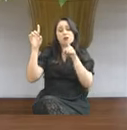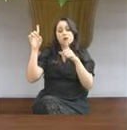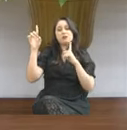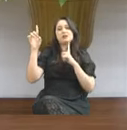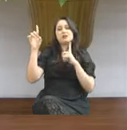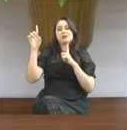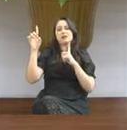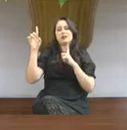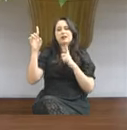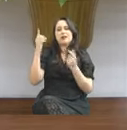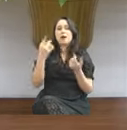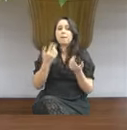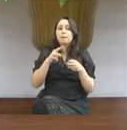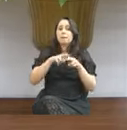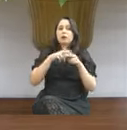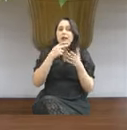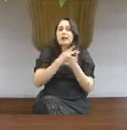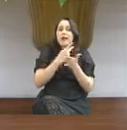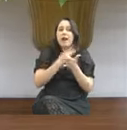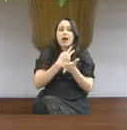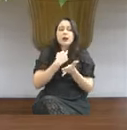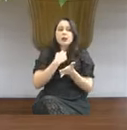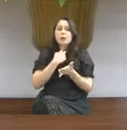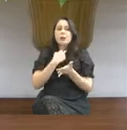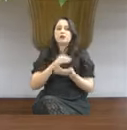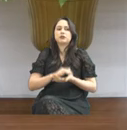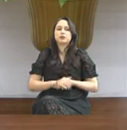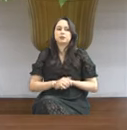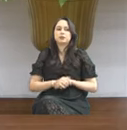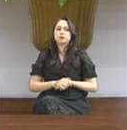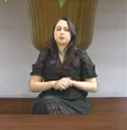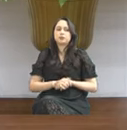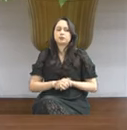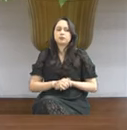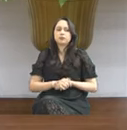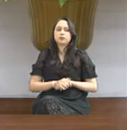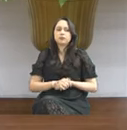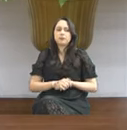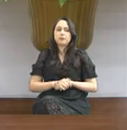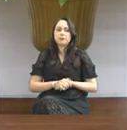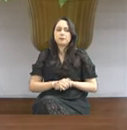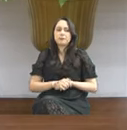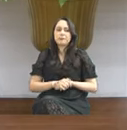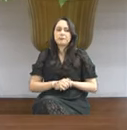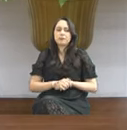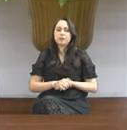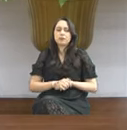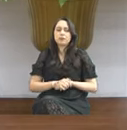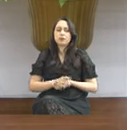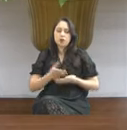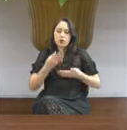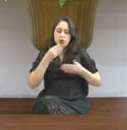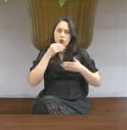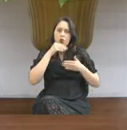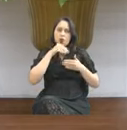Não vacile. E o fato de você baixar o ombro, eu tenho que terminar. Guarde sobre o